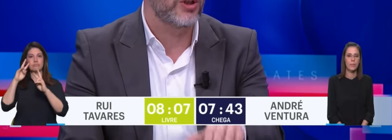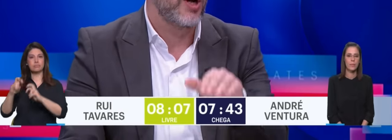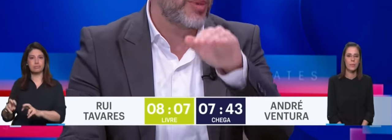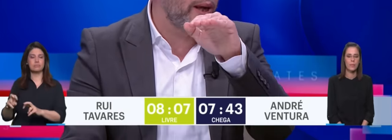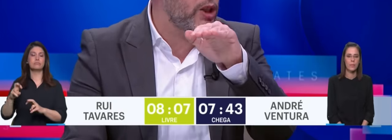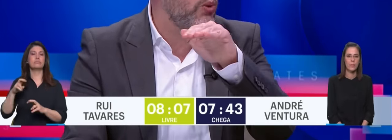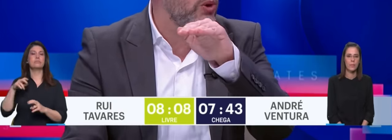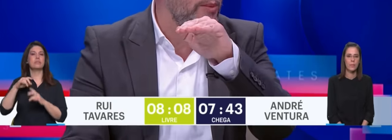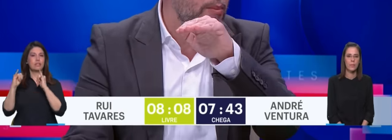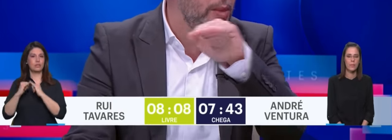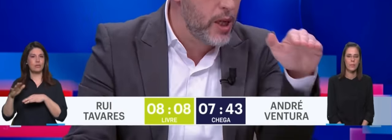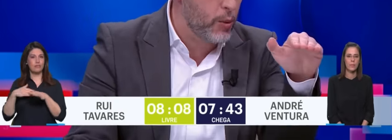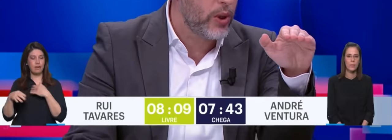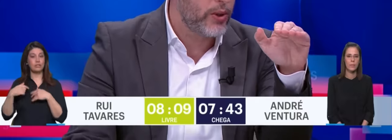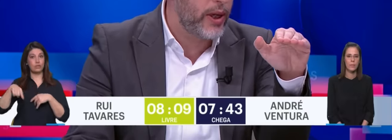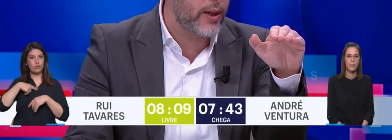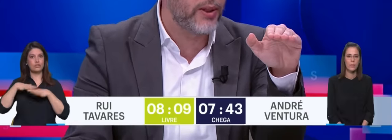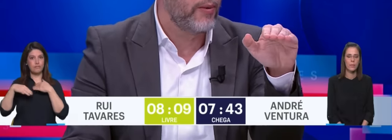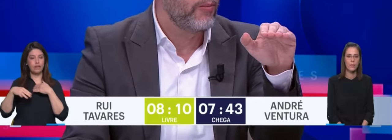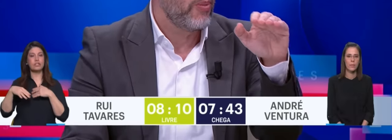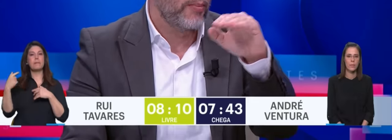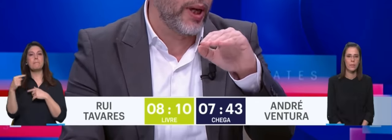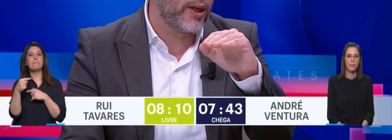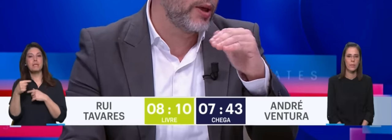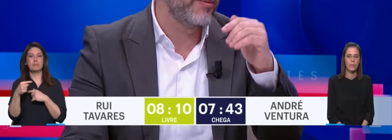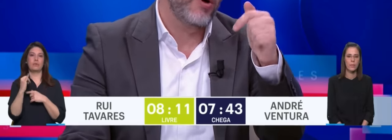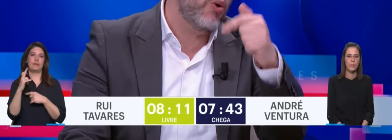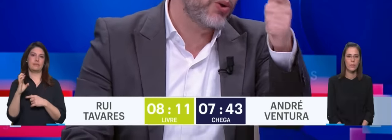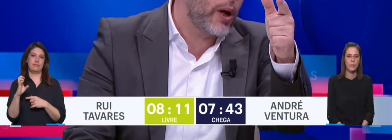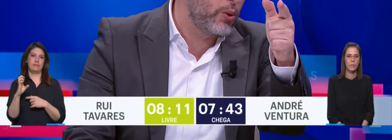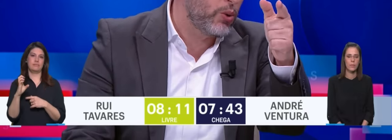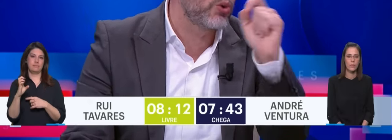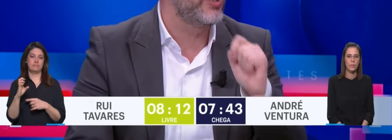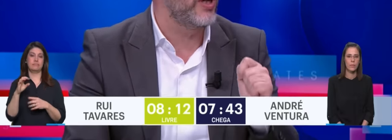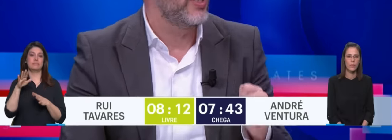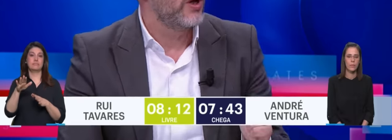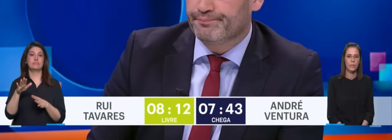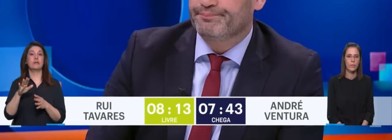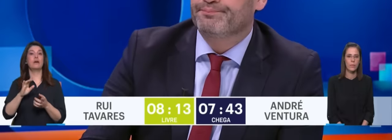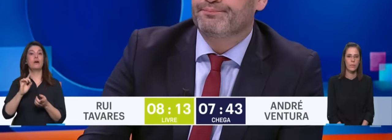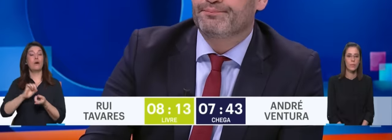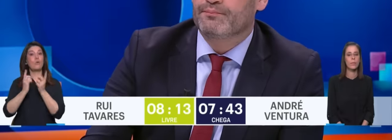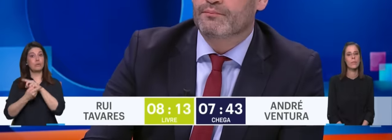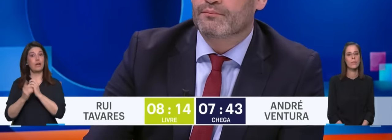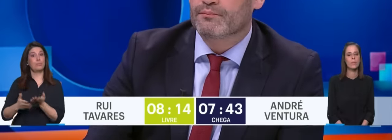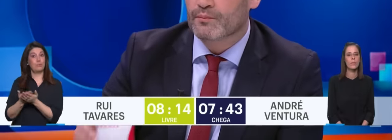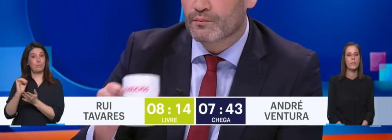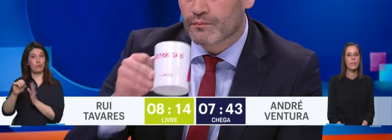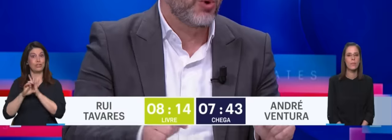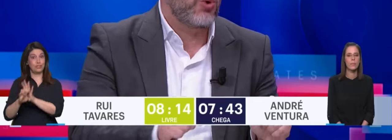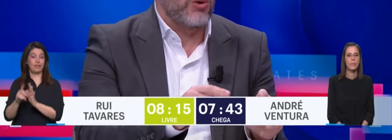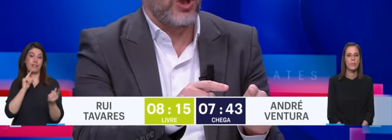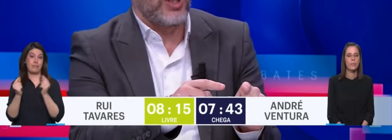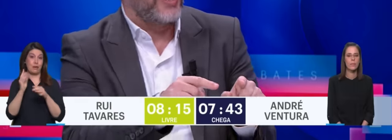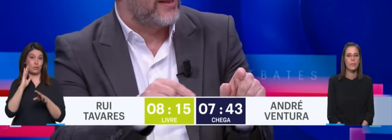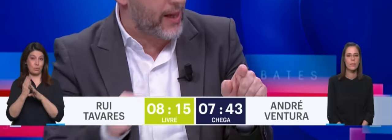ser feitas para que haja um Limiar mínimo de irc para que ao contrário do que sugeria o chega no debate anterior